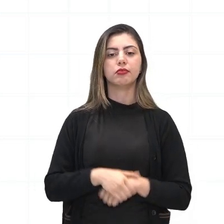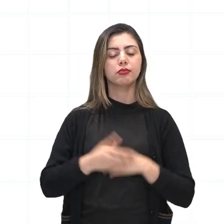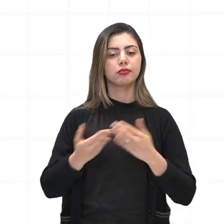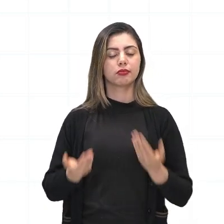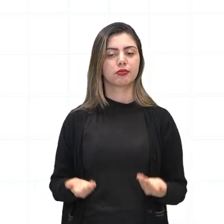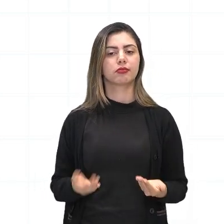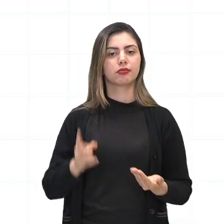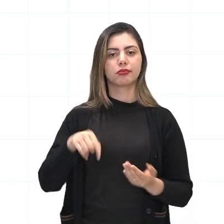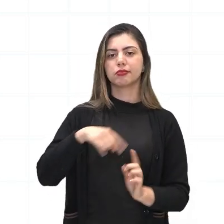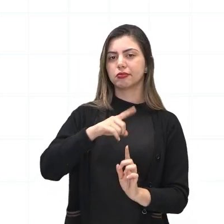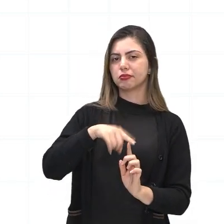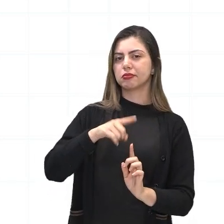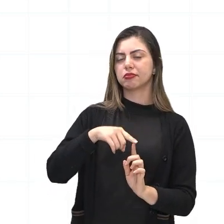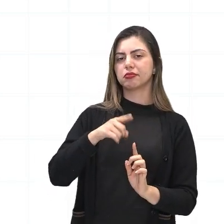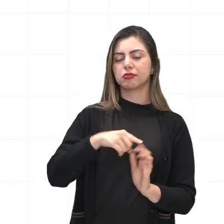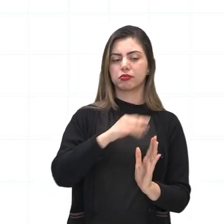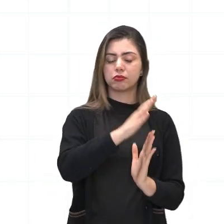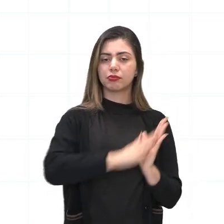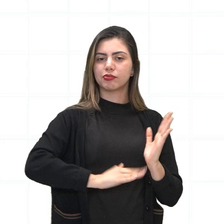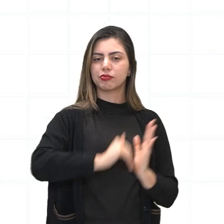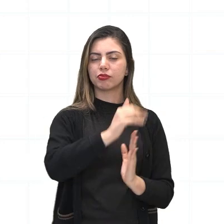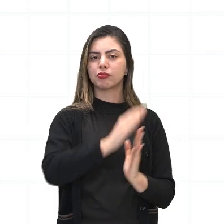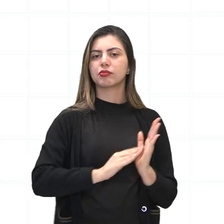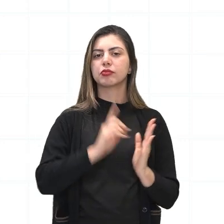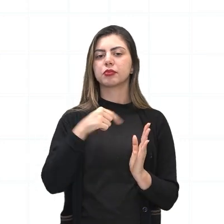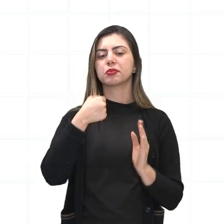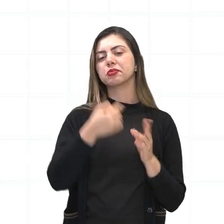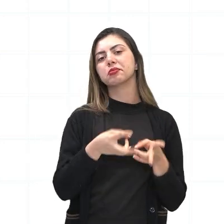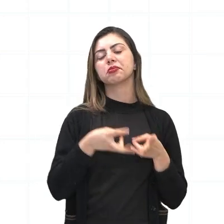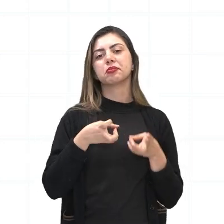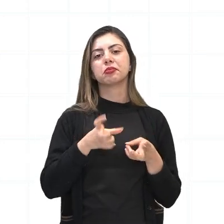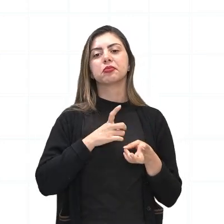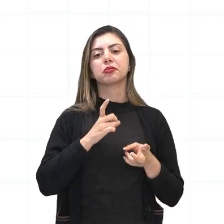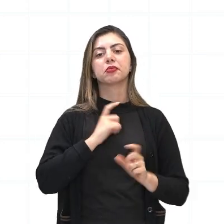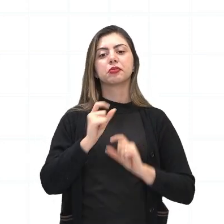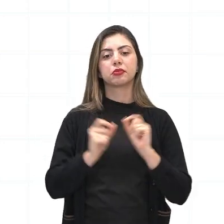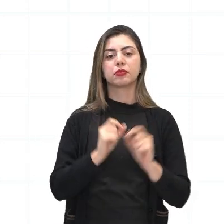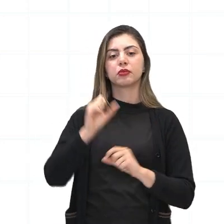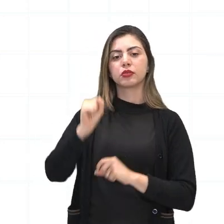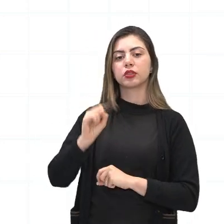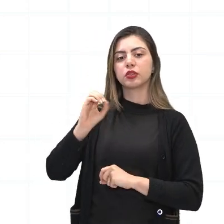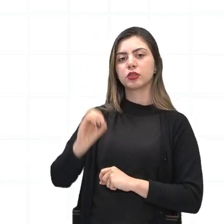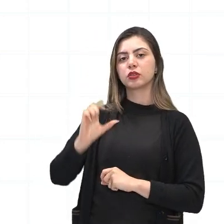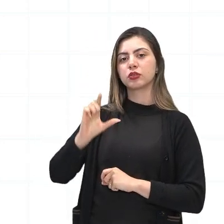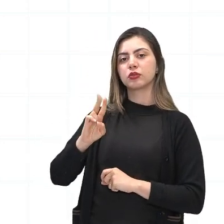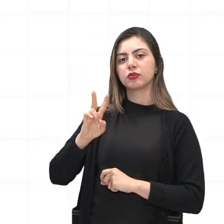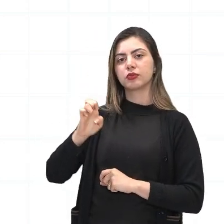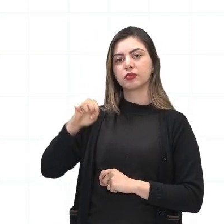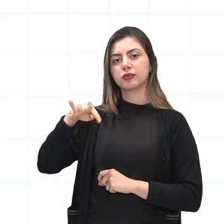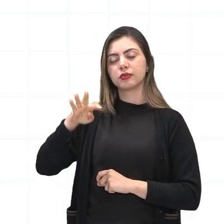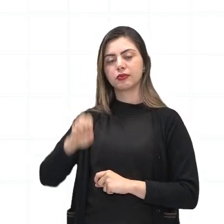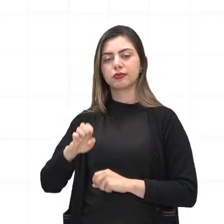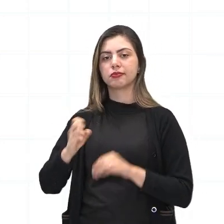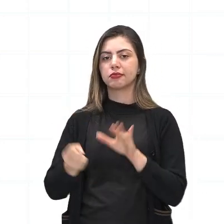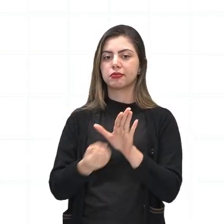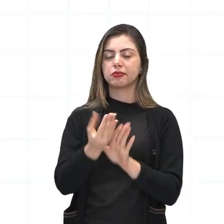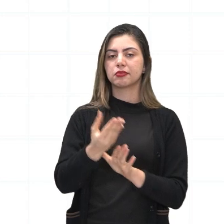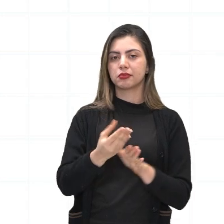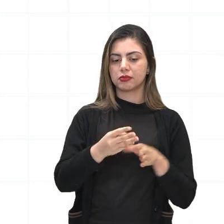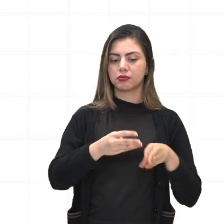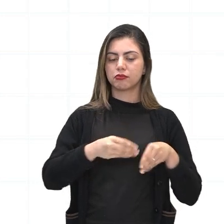um tipo de tinta que nós vamos perceber que ela passa por um solvente, assim ela se torna líquida. E